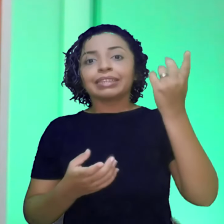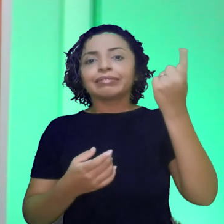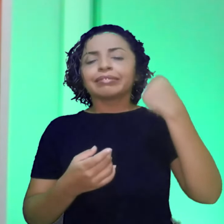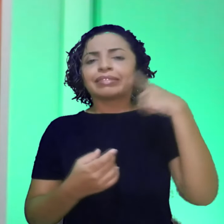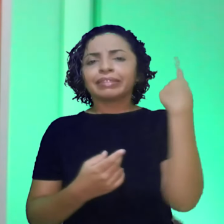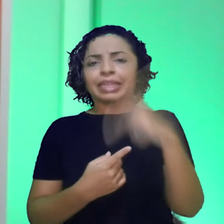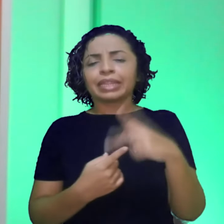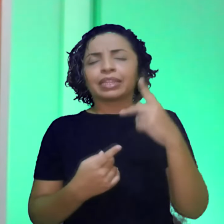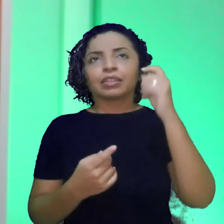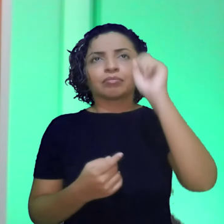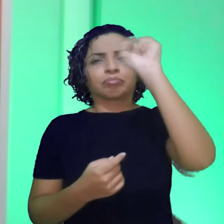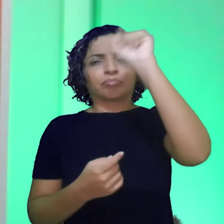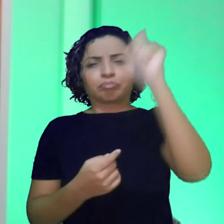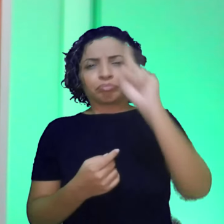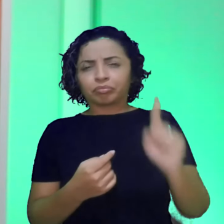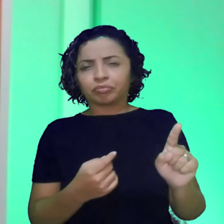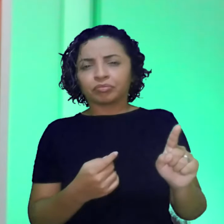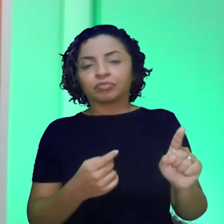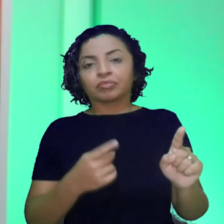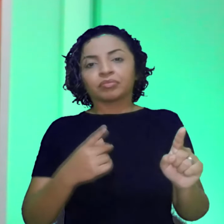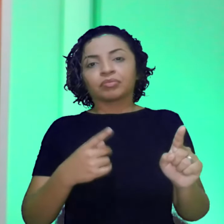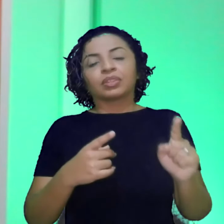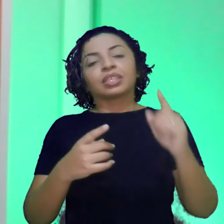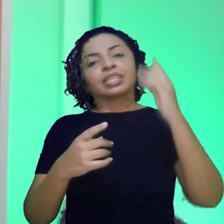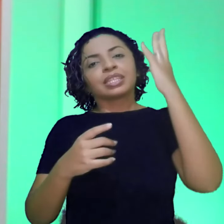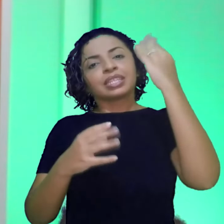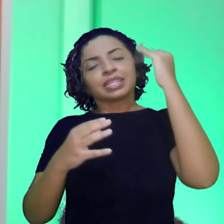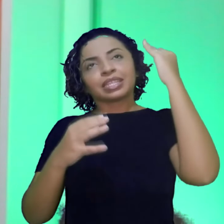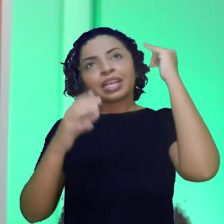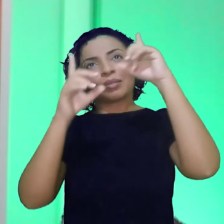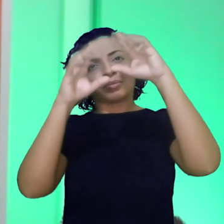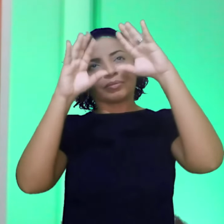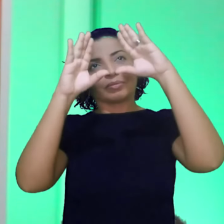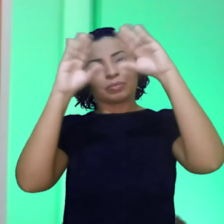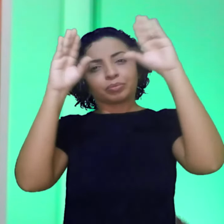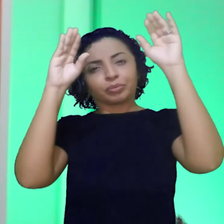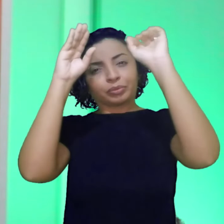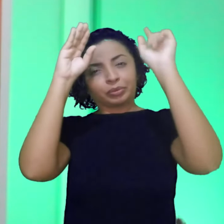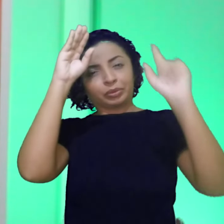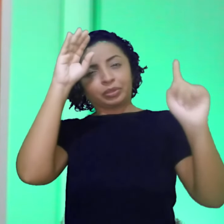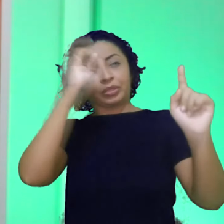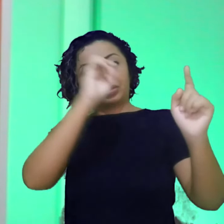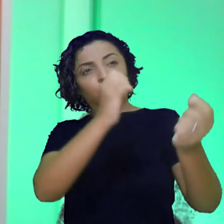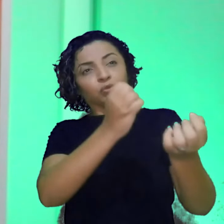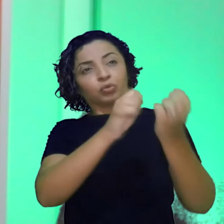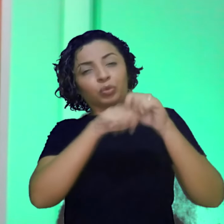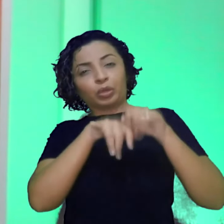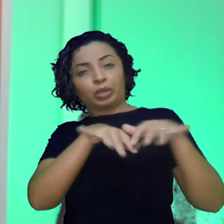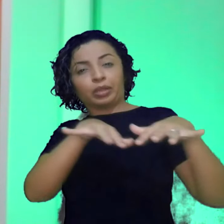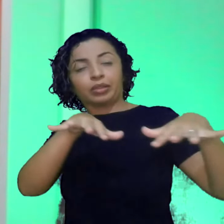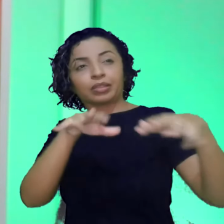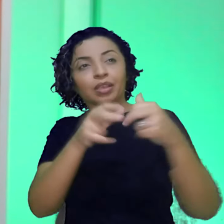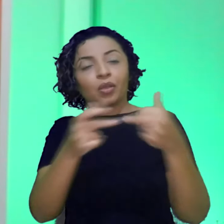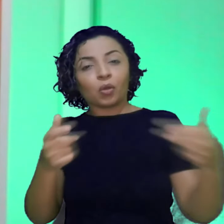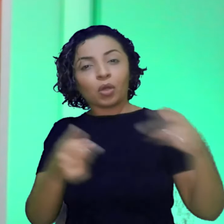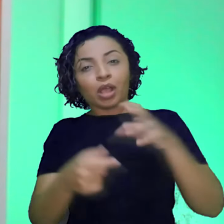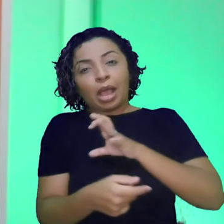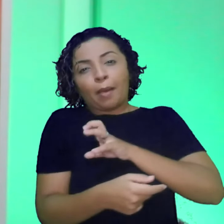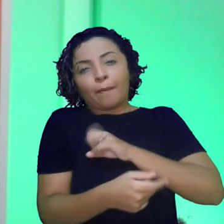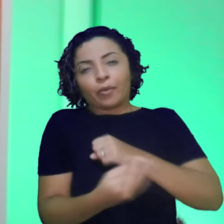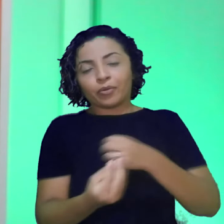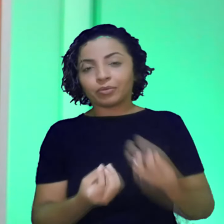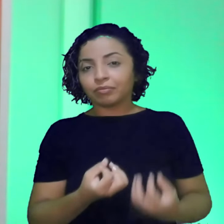quando um grande relâmpago vindo das alturas se afastou, crescendo como mais belo juramento de amor. É uma novela.